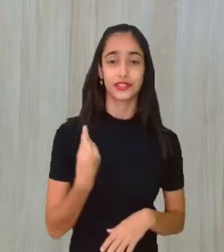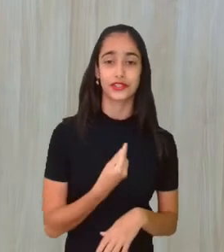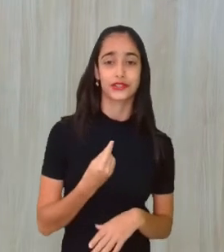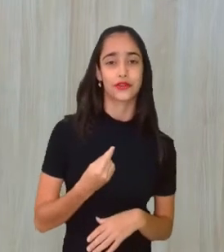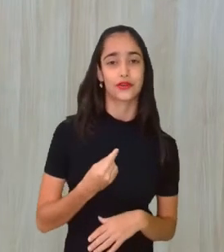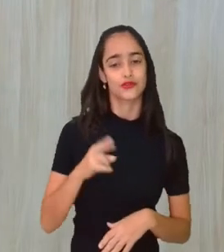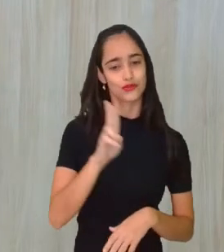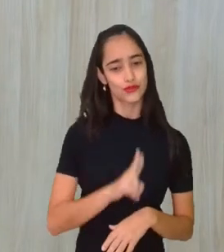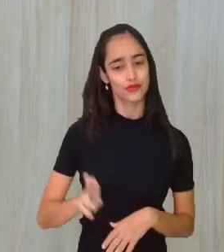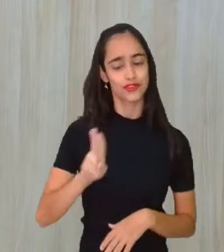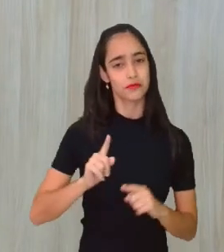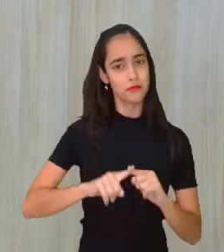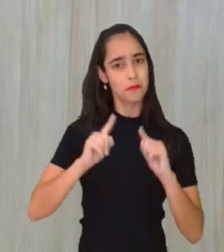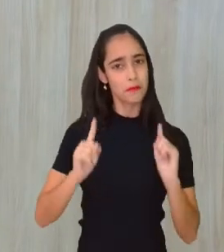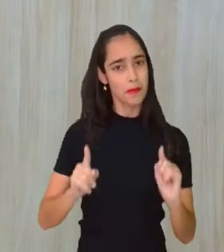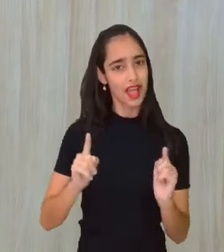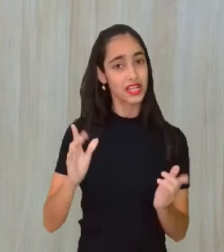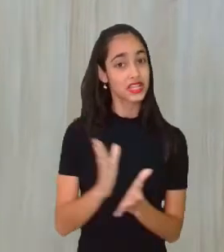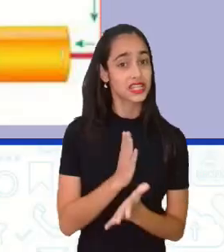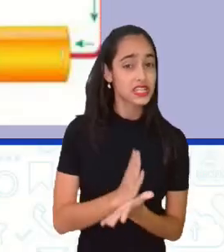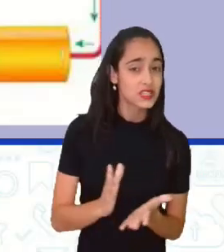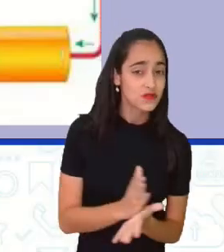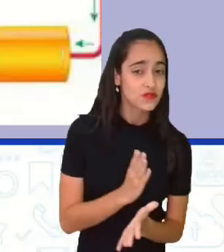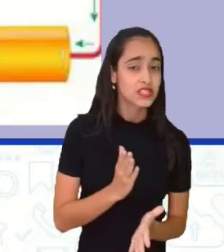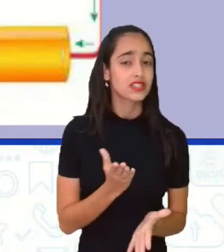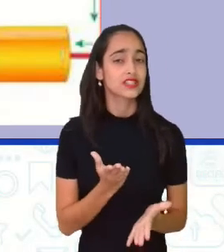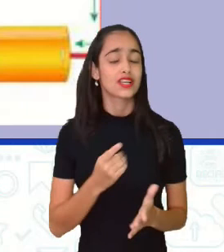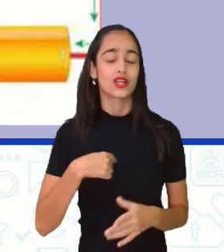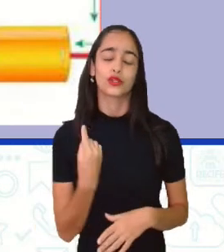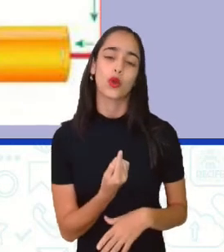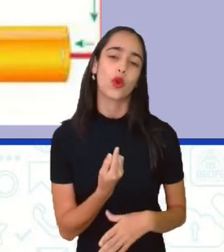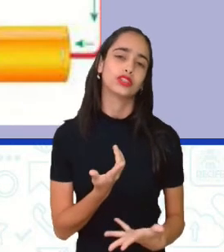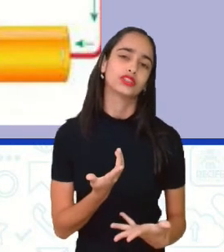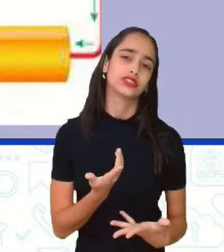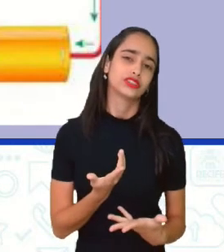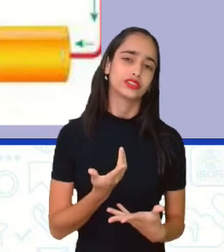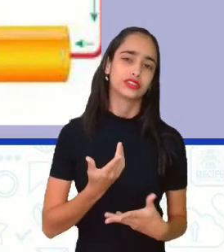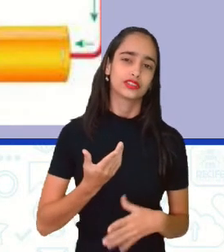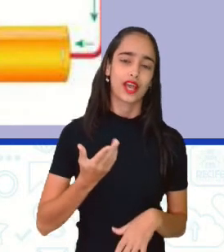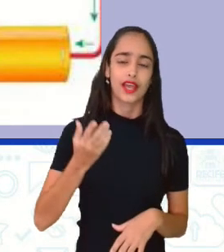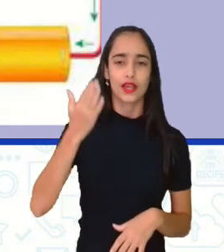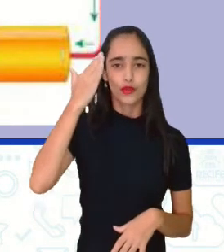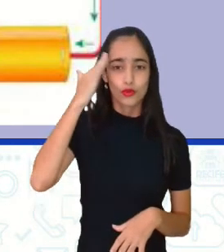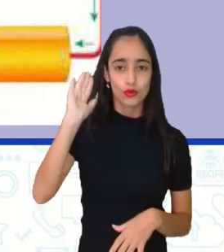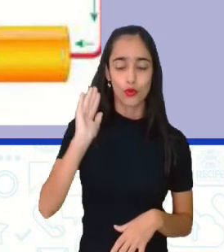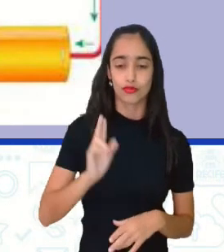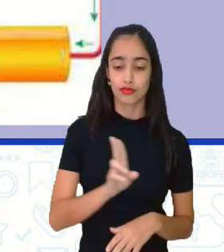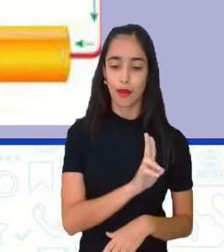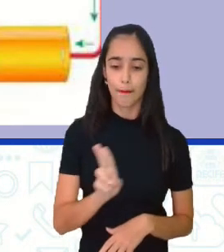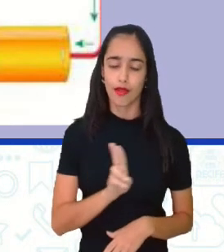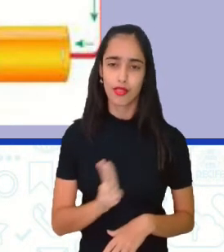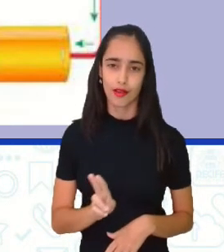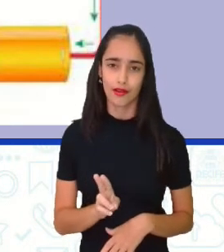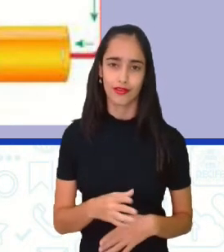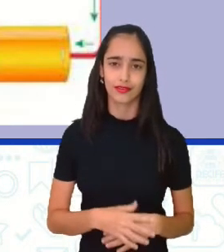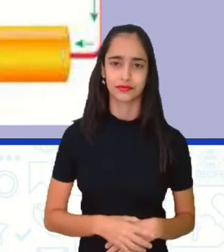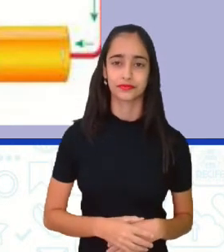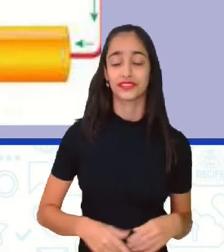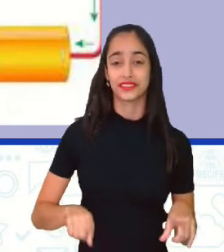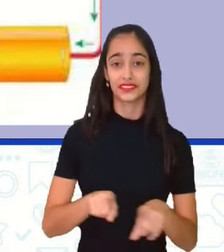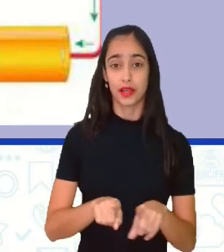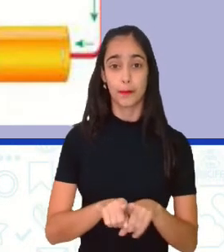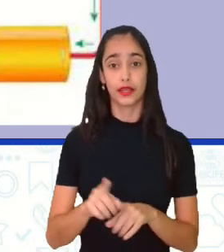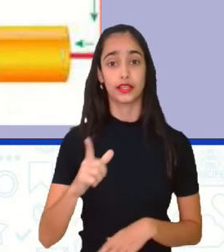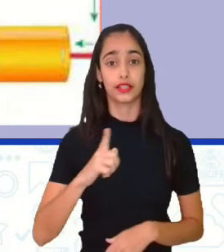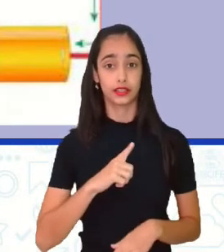esse circuito elétrico. Mas aí, além desse circuito elétrico, dessa ligação, aí acontece a questão dos geradores